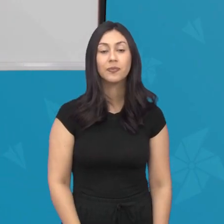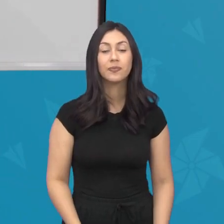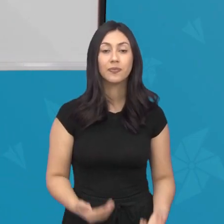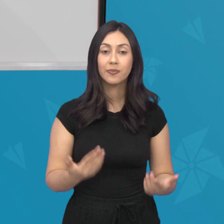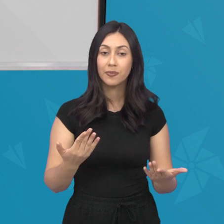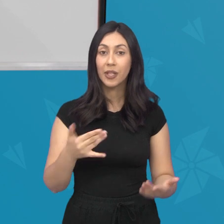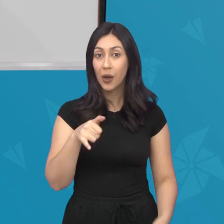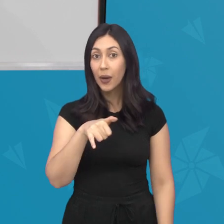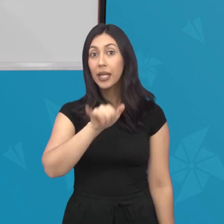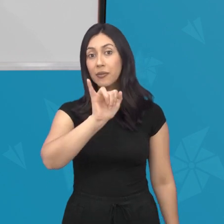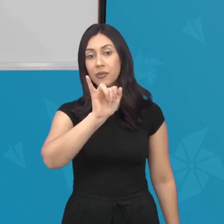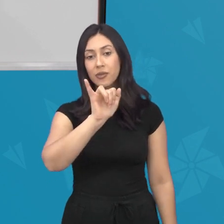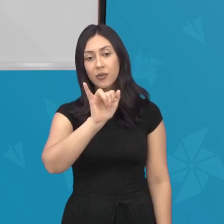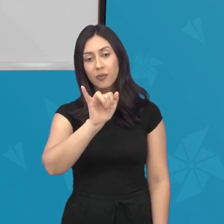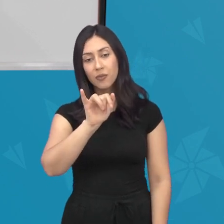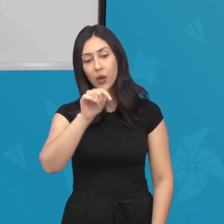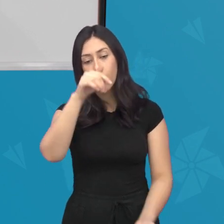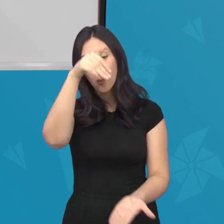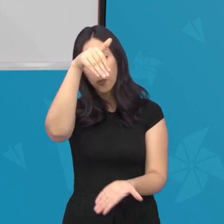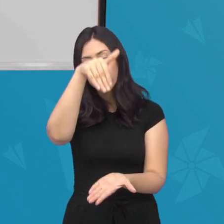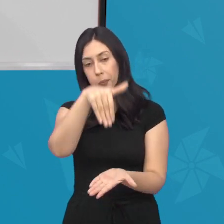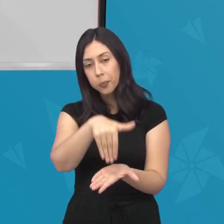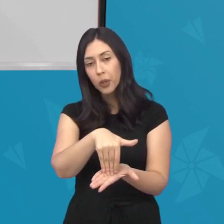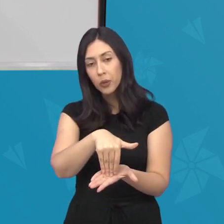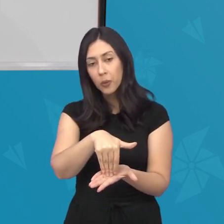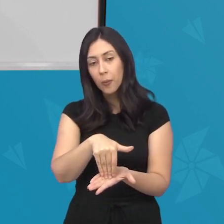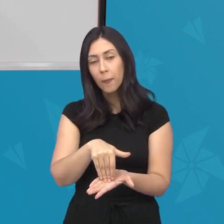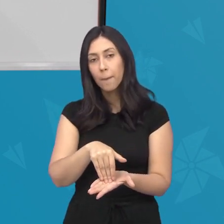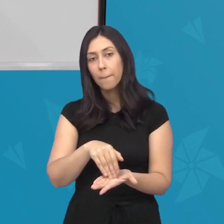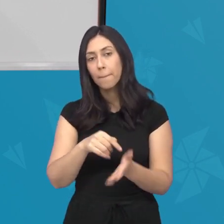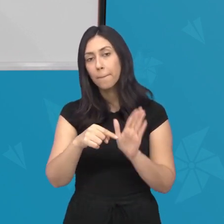Que é o valor aqui do y. Menos